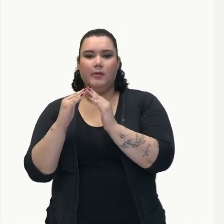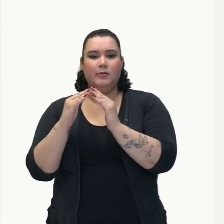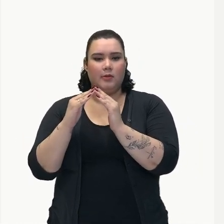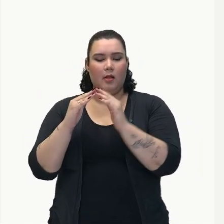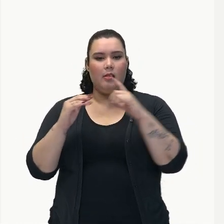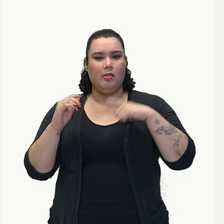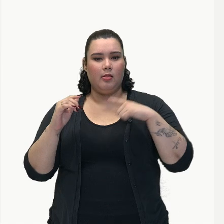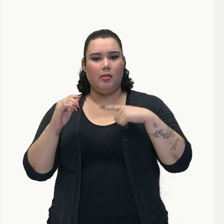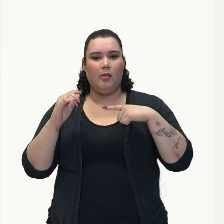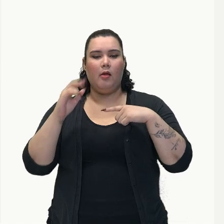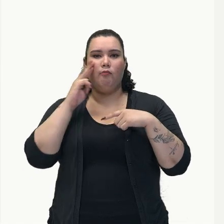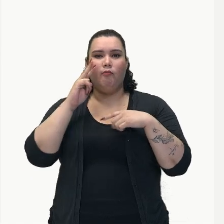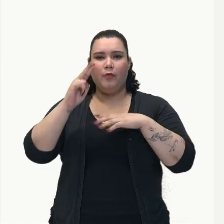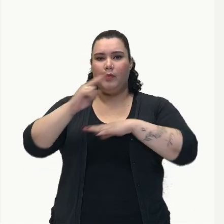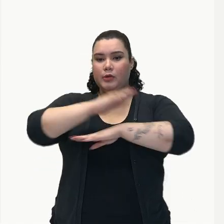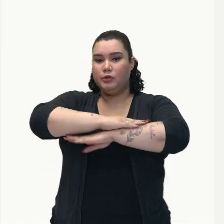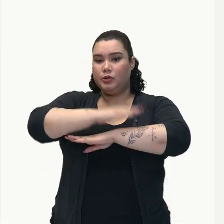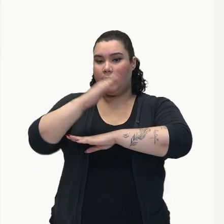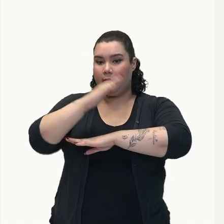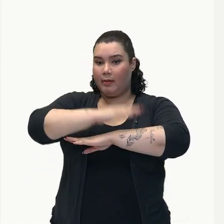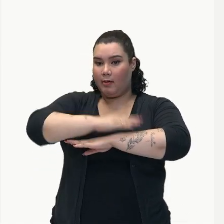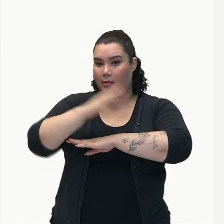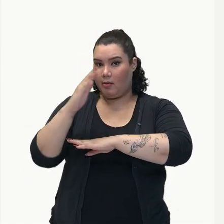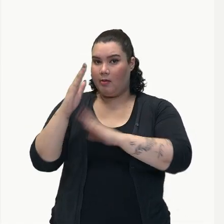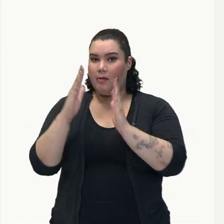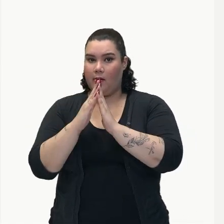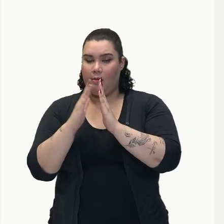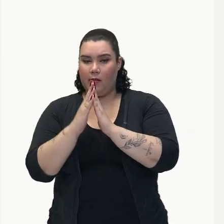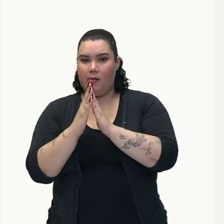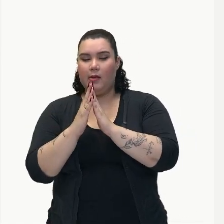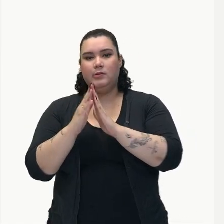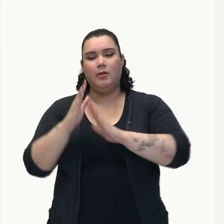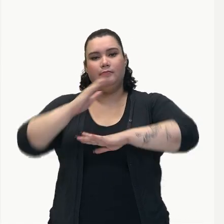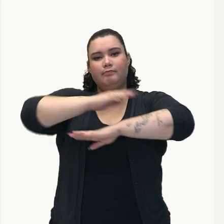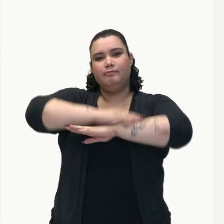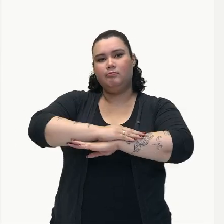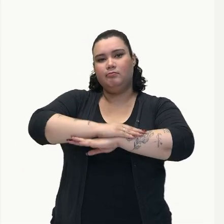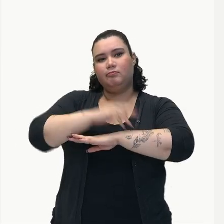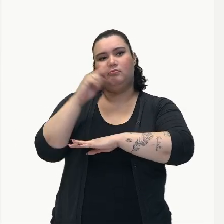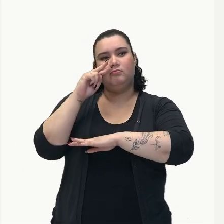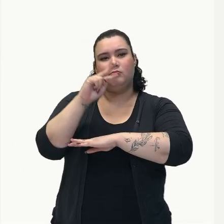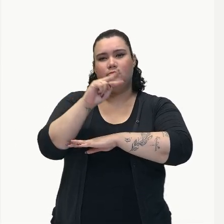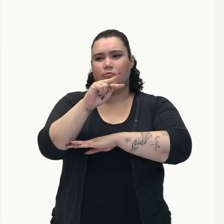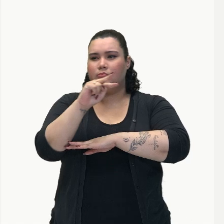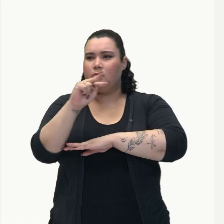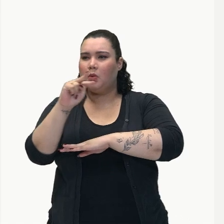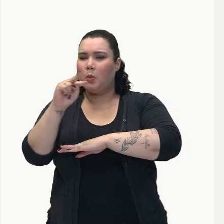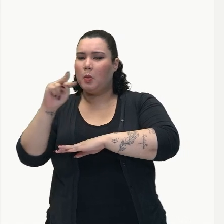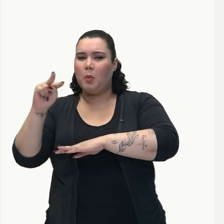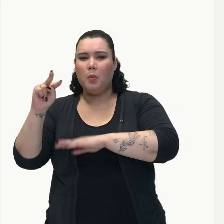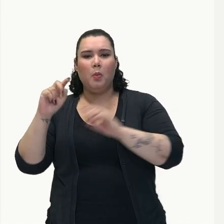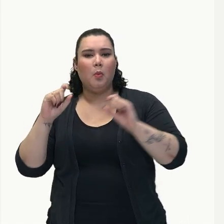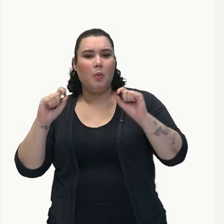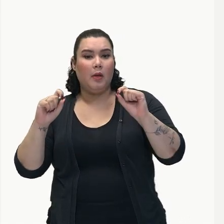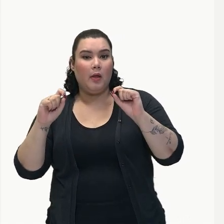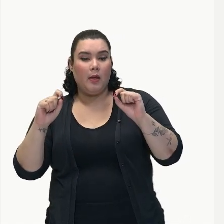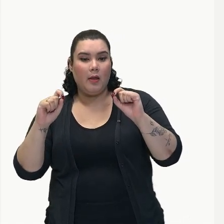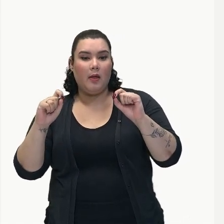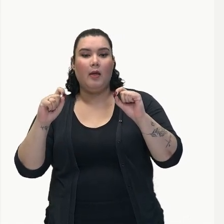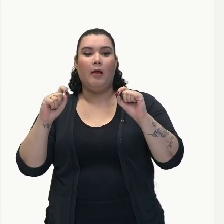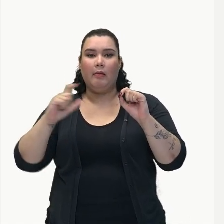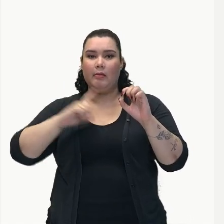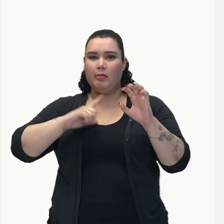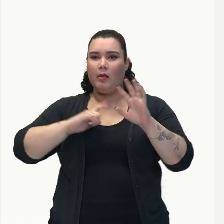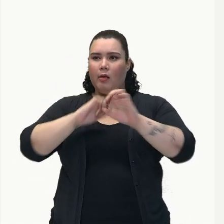casa, das janelas, né, da varanda dessa casa, o que é que se pode ver aqui? Observem o que tem aqui. Está